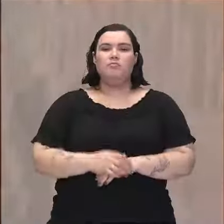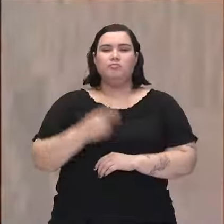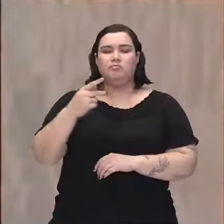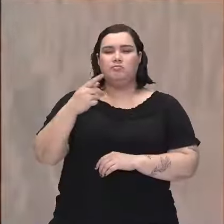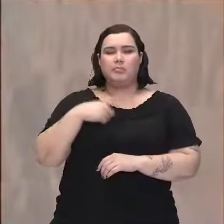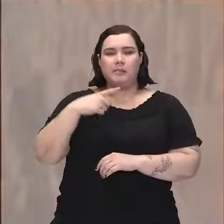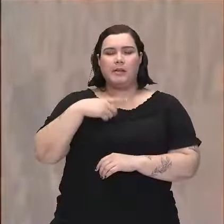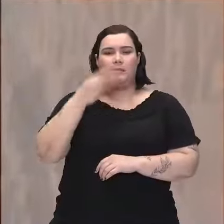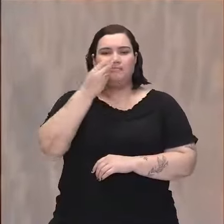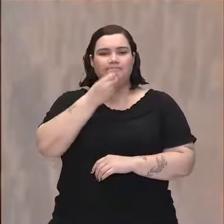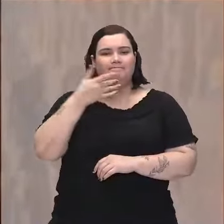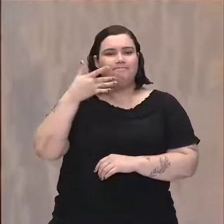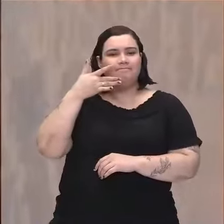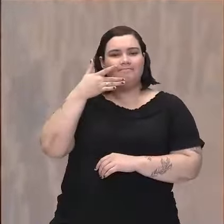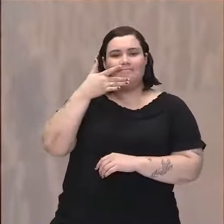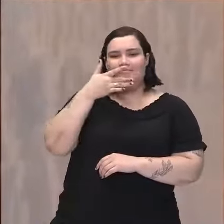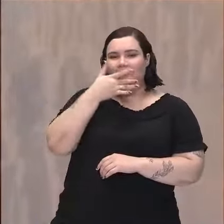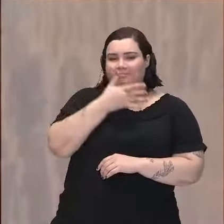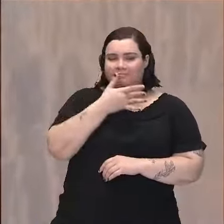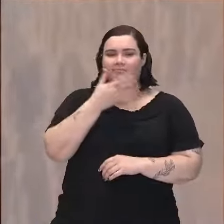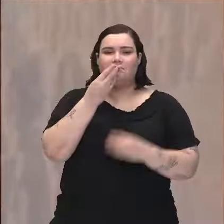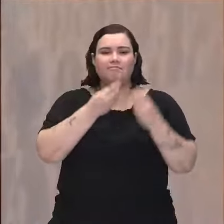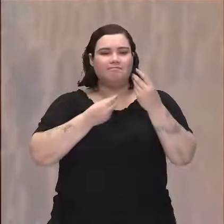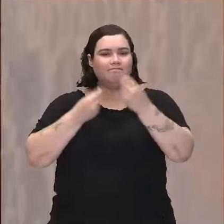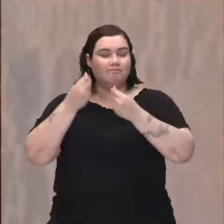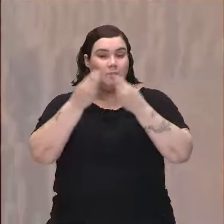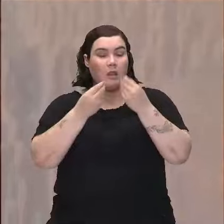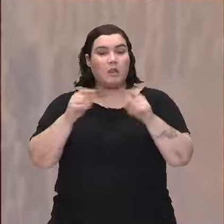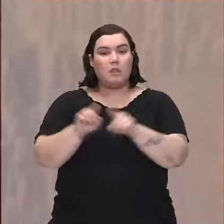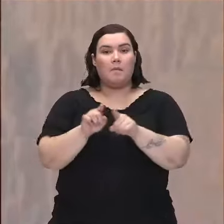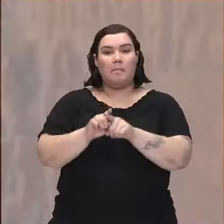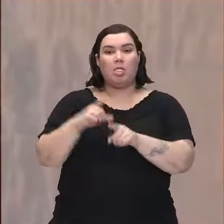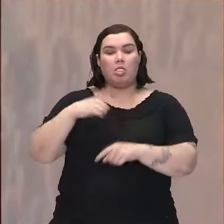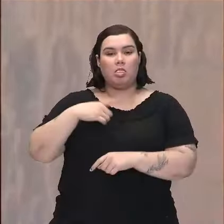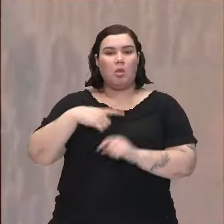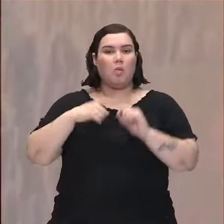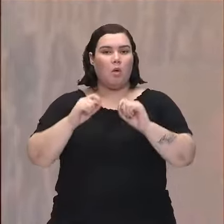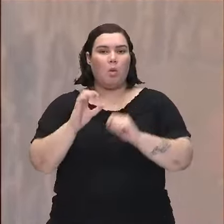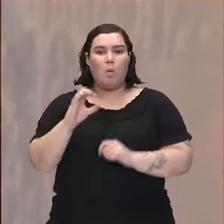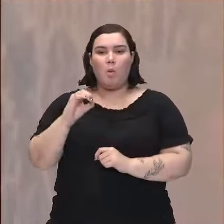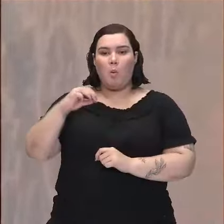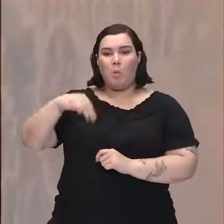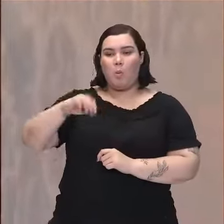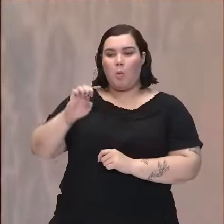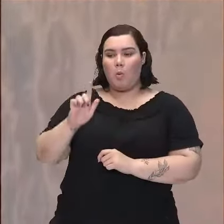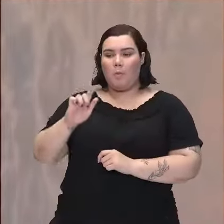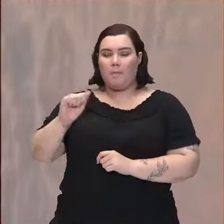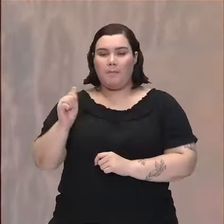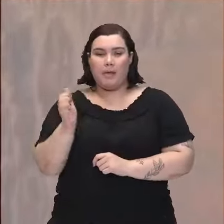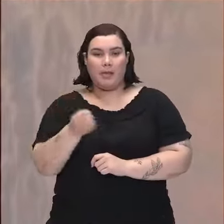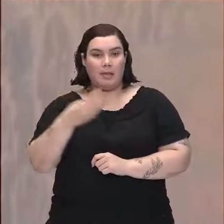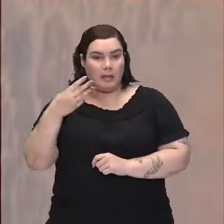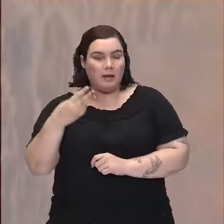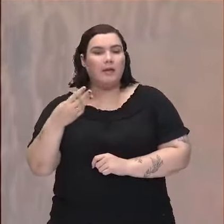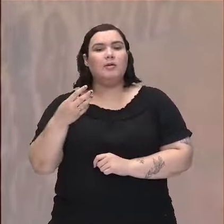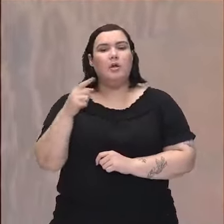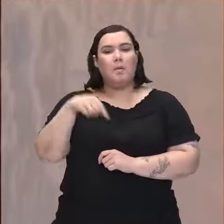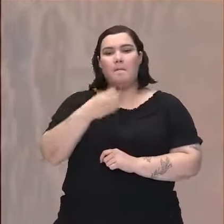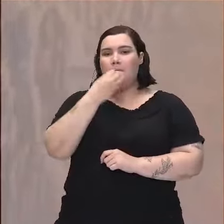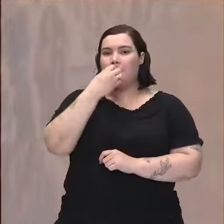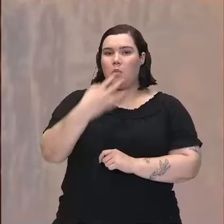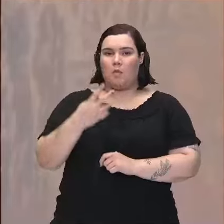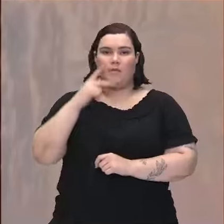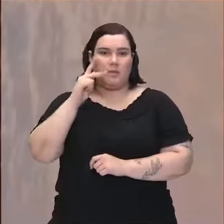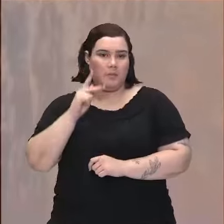carne saborosa e rica em ômega 3, sendo uma escolha popular na culinária